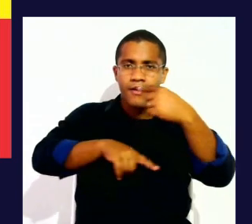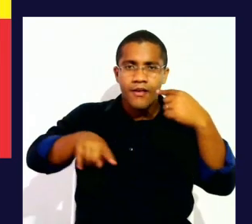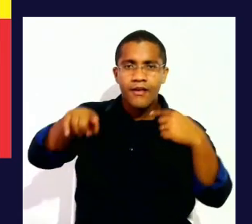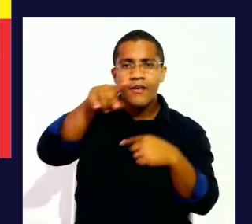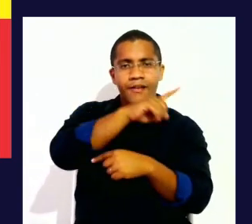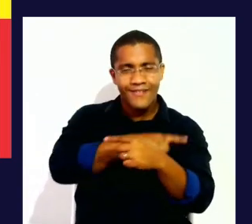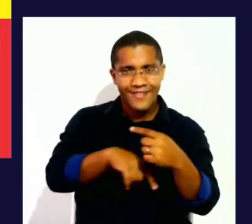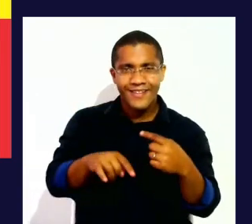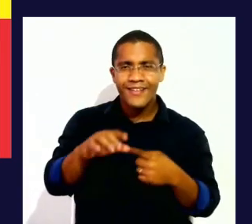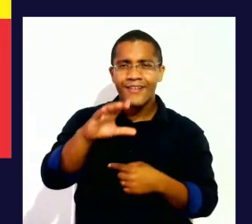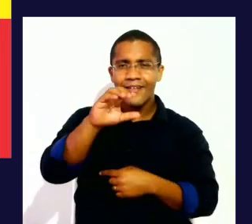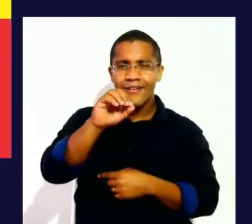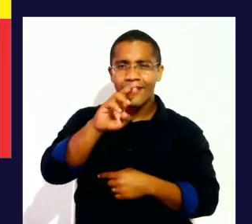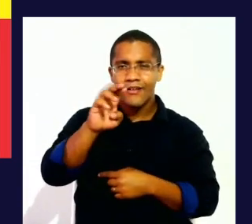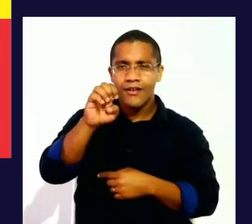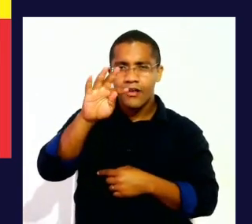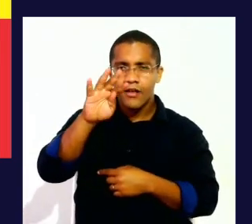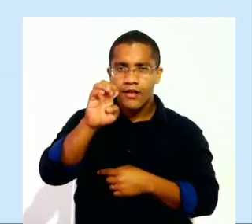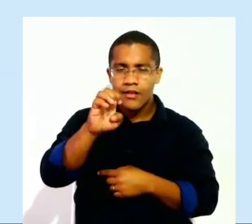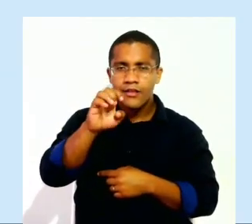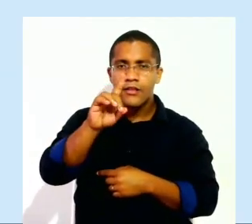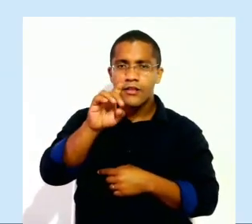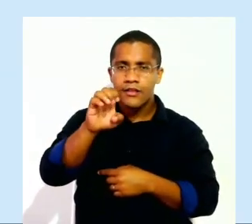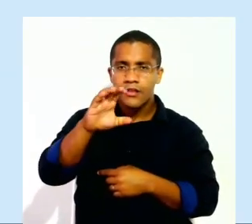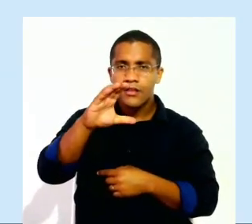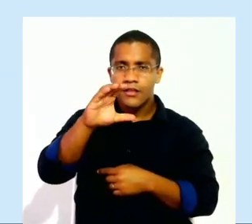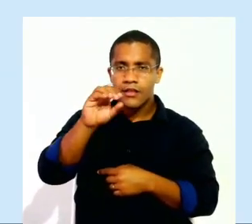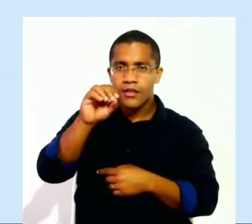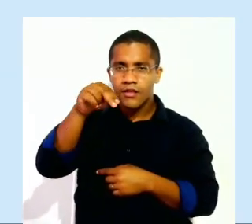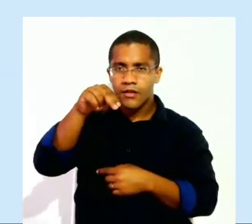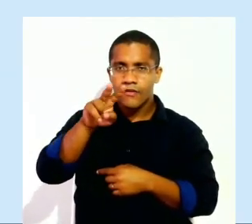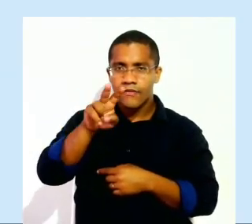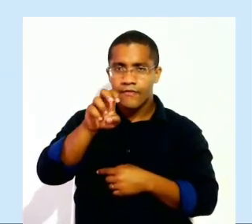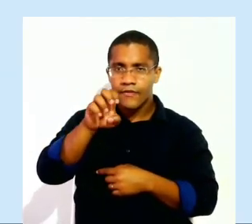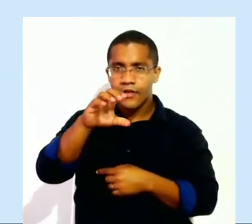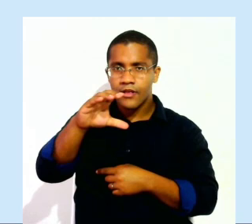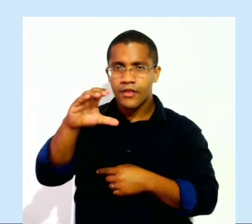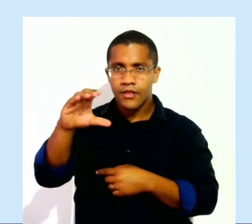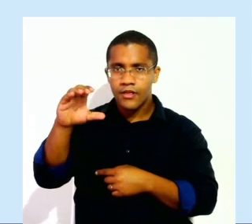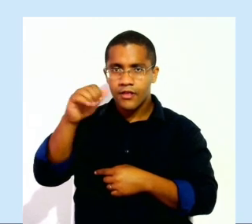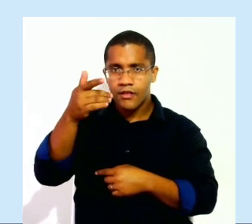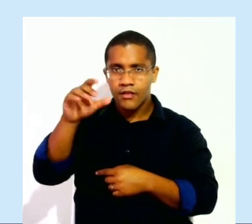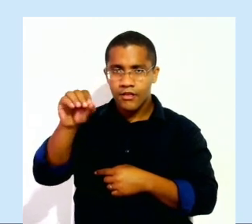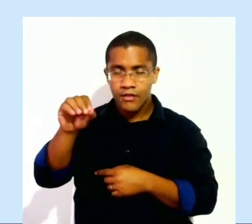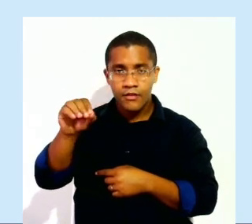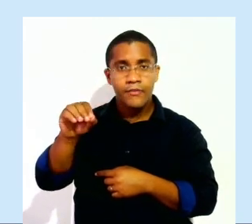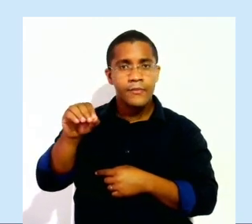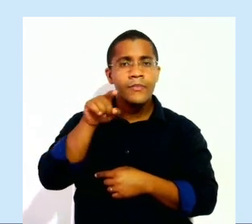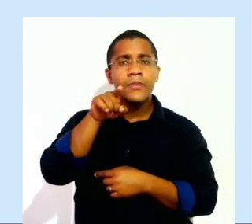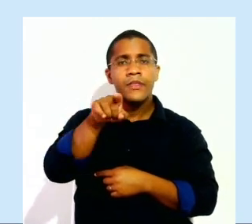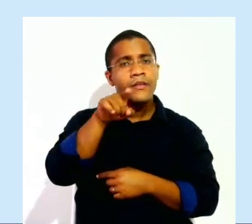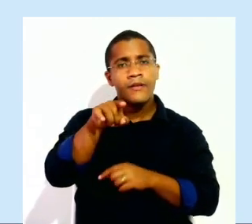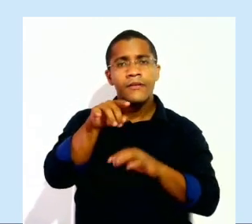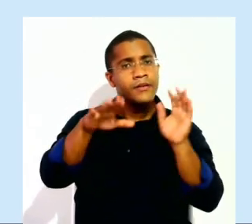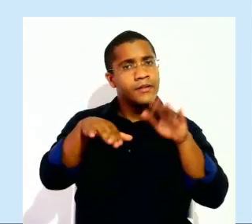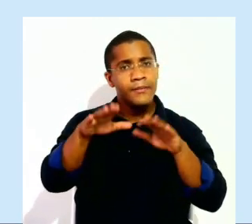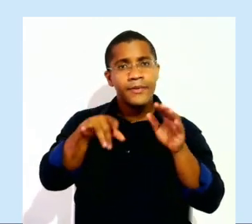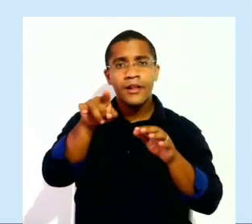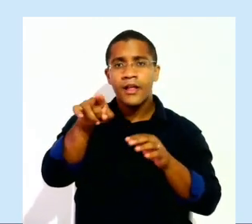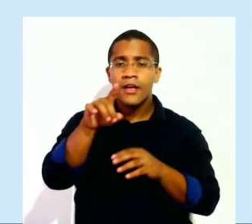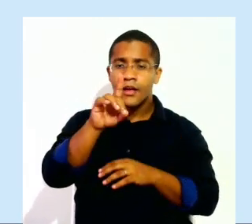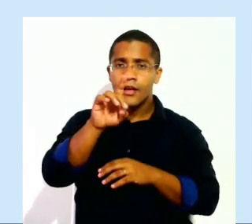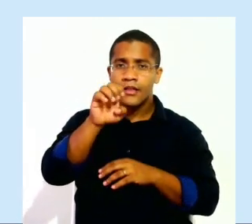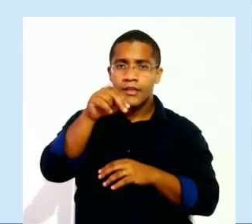de corrente de convecção. Então, na realidade, a corrente de convecção ela vai se dar de acordo com